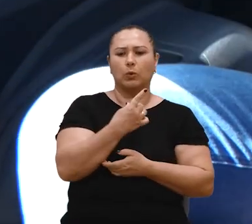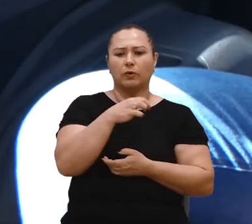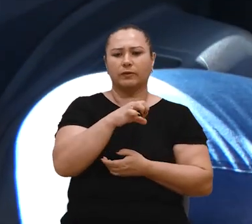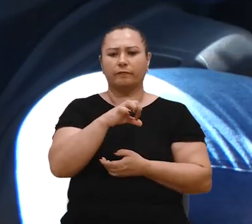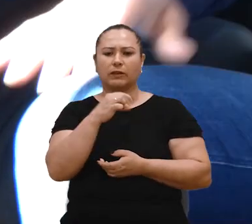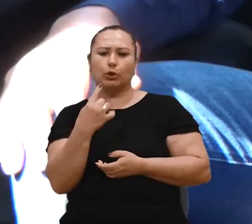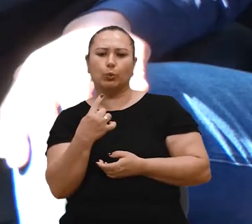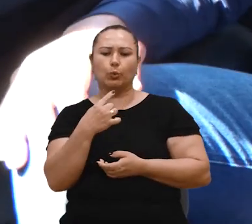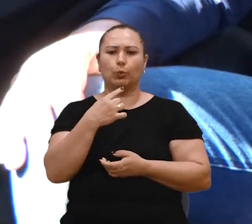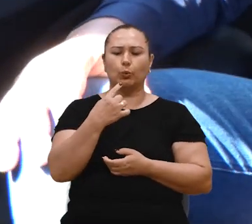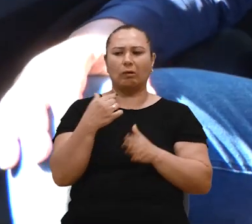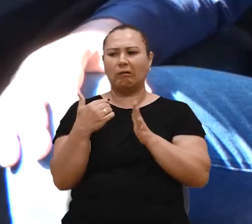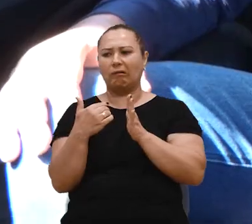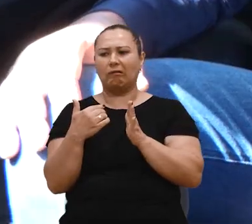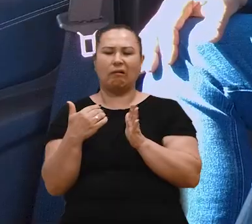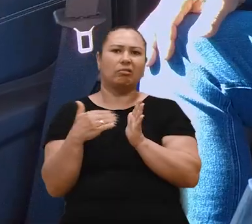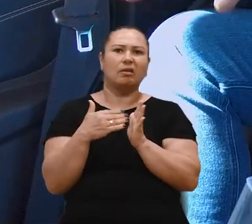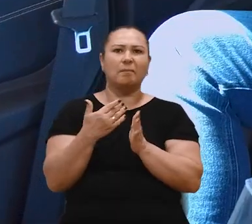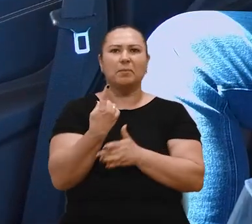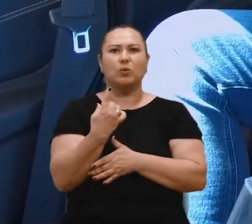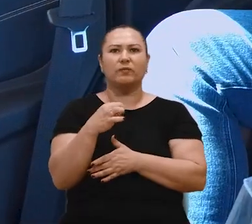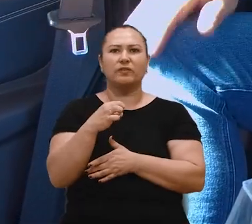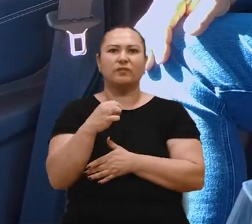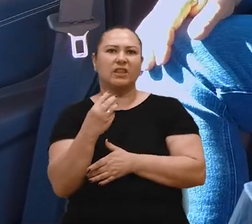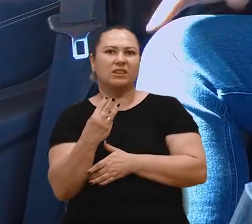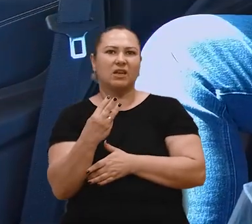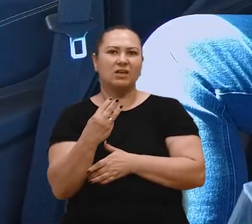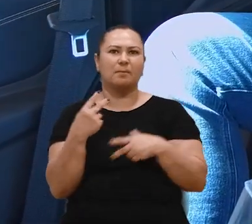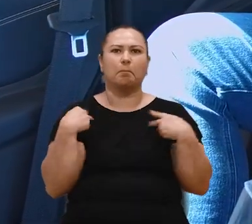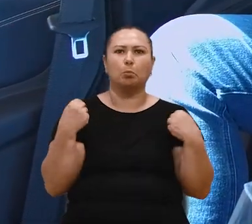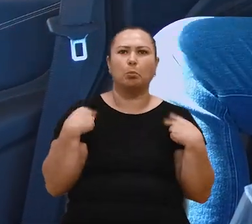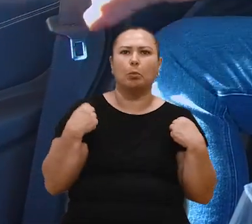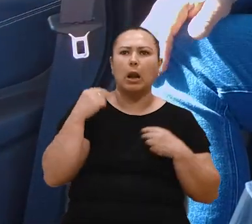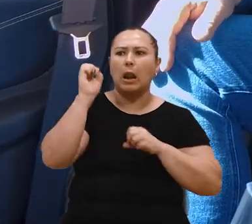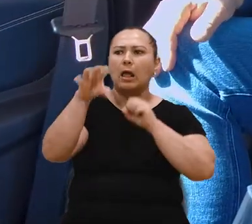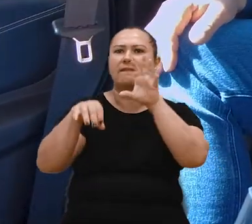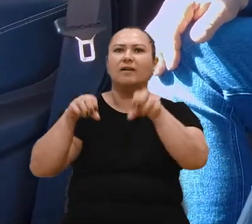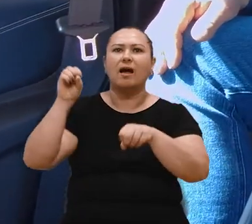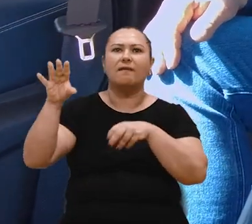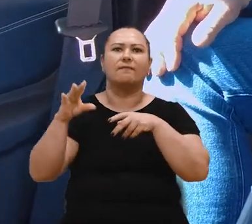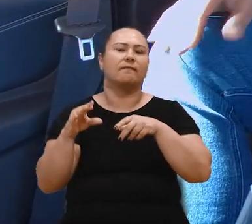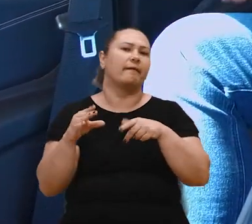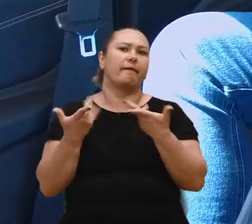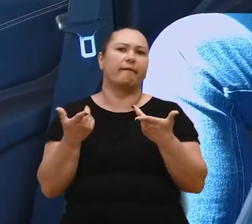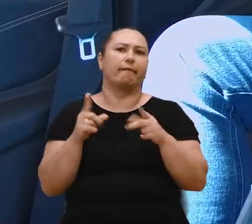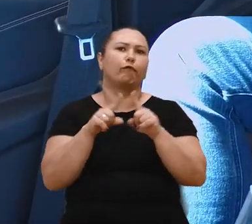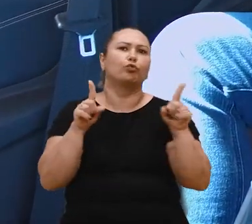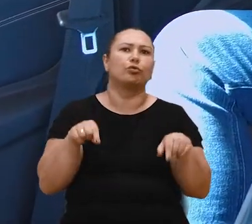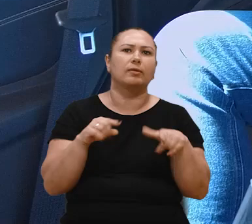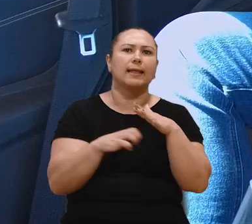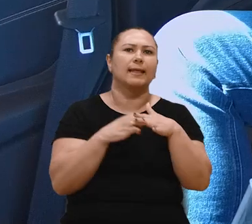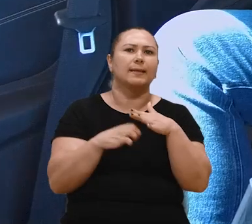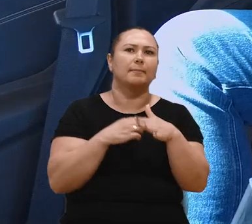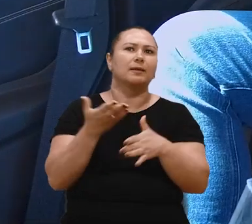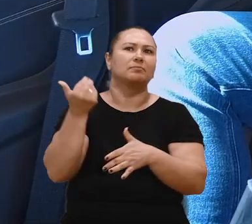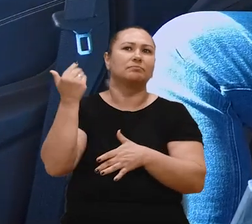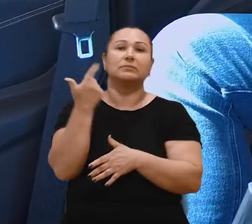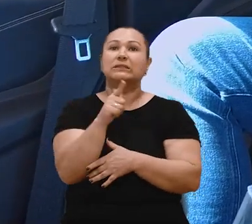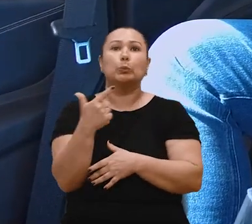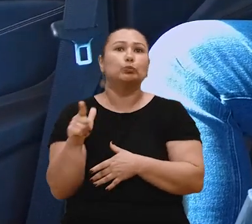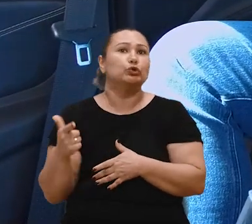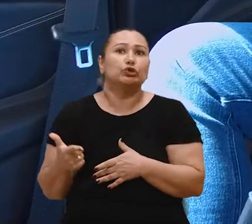até 93, ali, mais ou menos, né? Eu era motorista de Kombi, levava funcionário de empresas para casa. Naquela época, vocês têm uma ideia, não existia nem